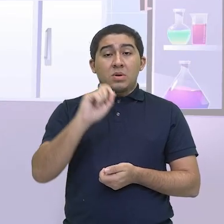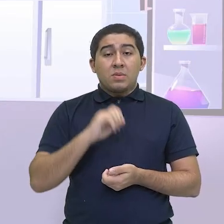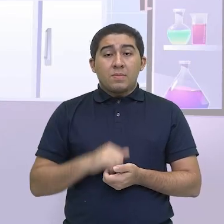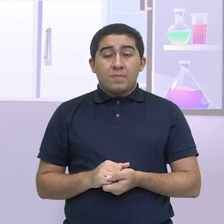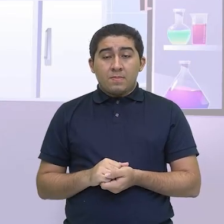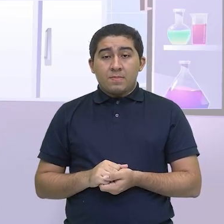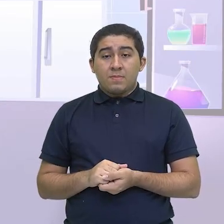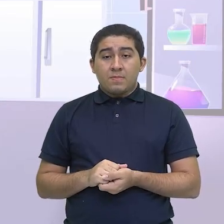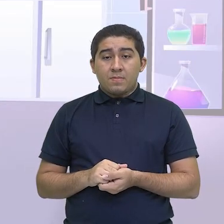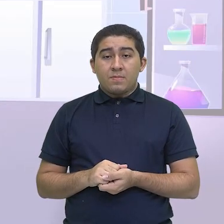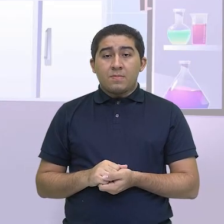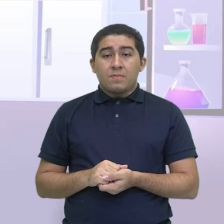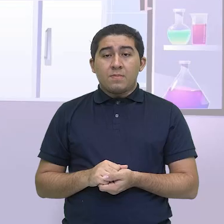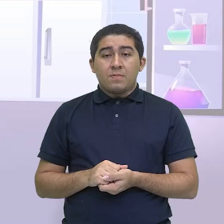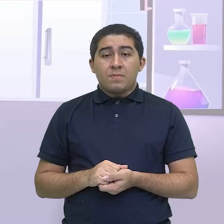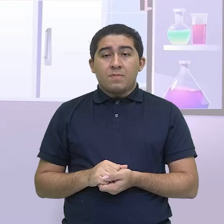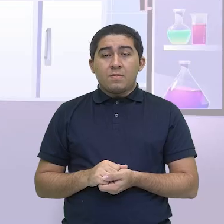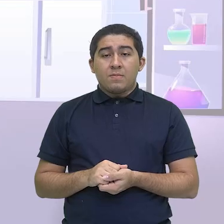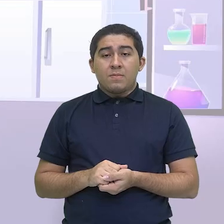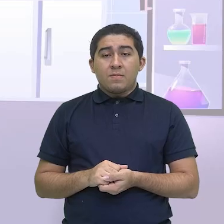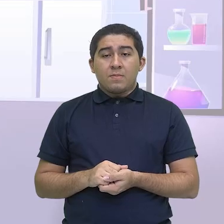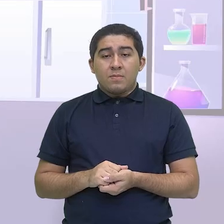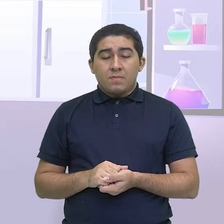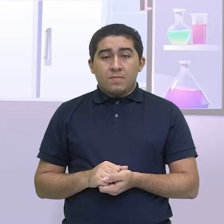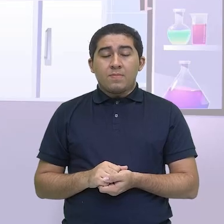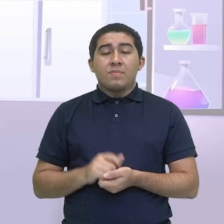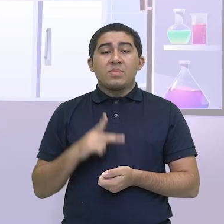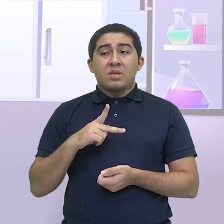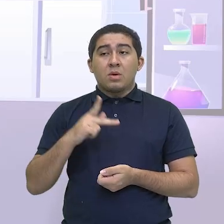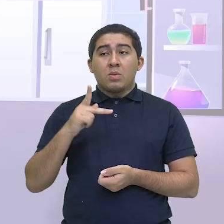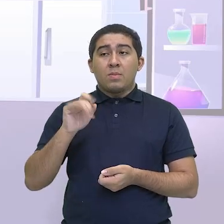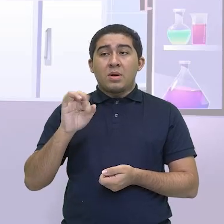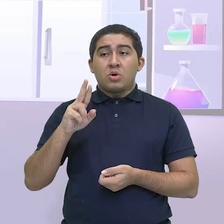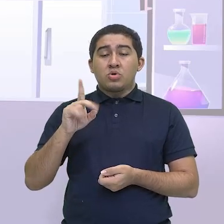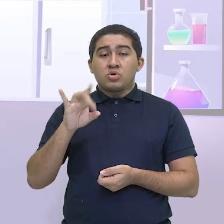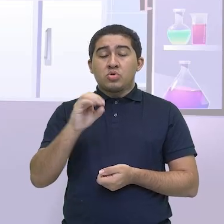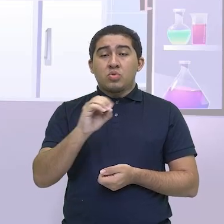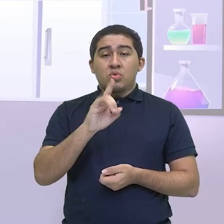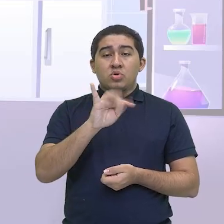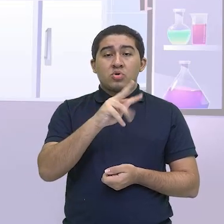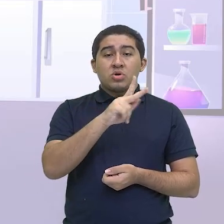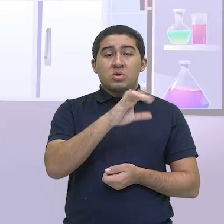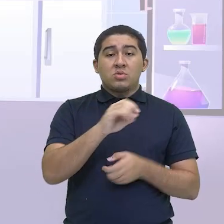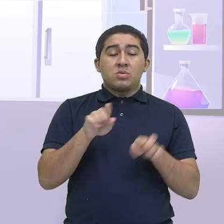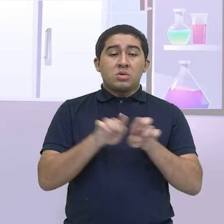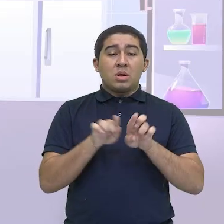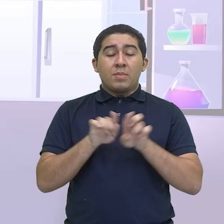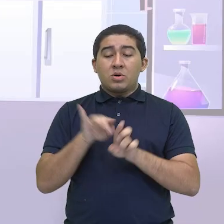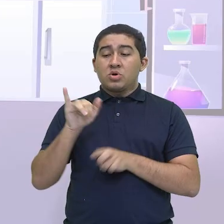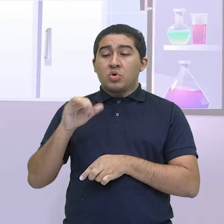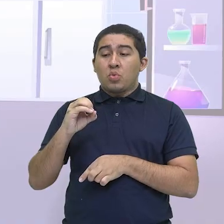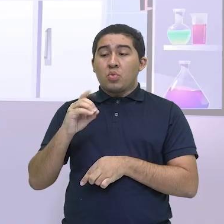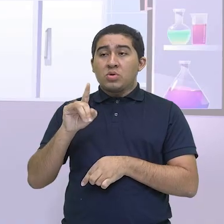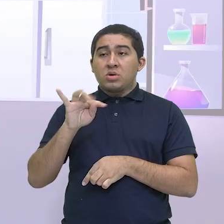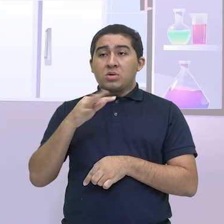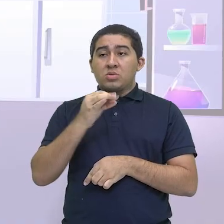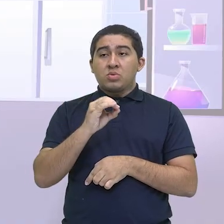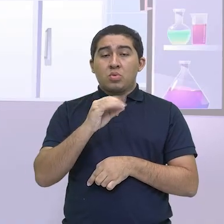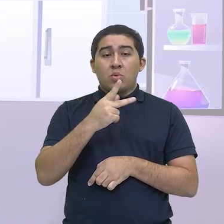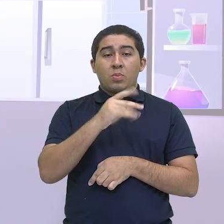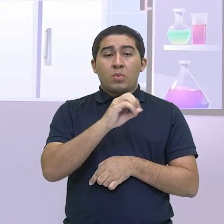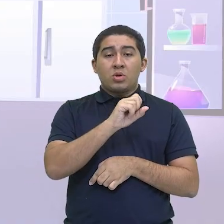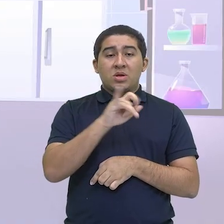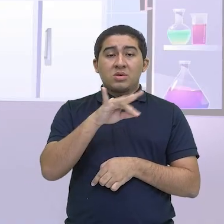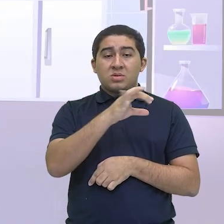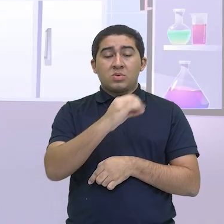o peróxido de hidrogênio e iodeto de potássio. Vocês percebem aí que